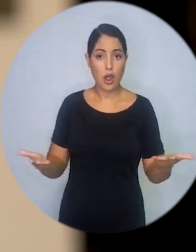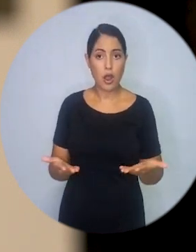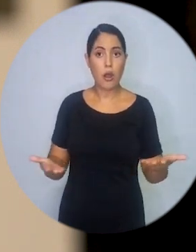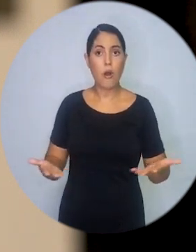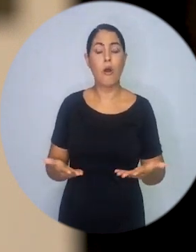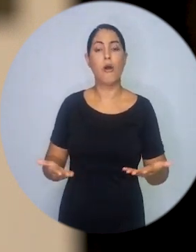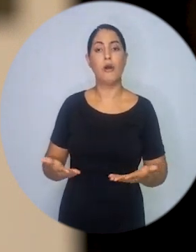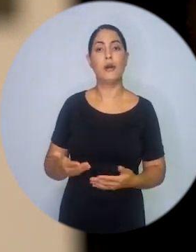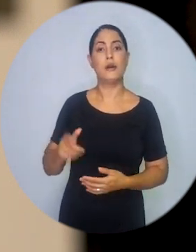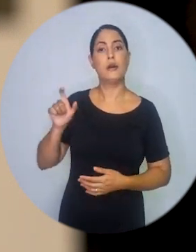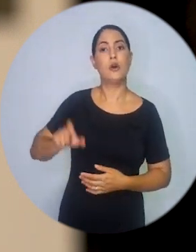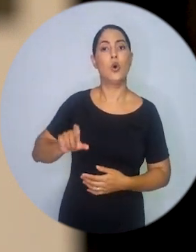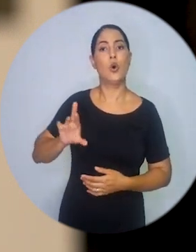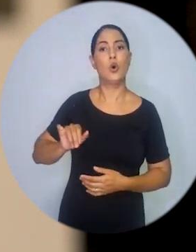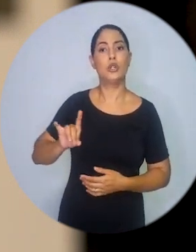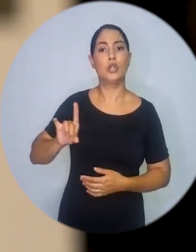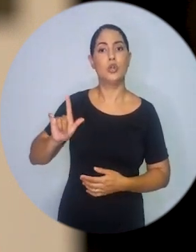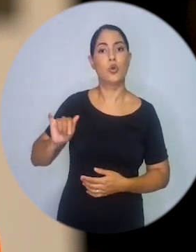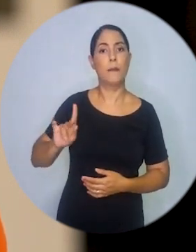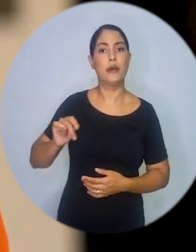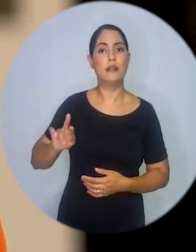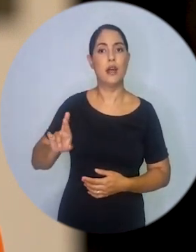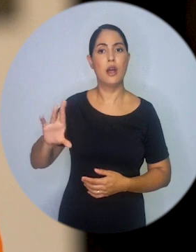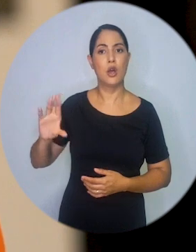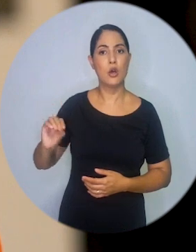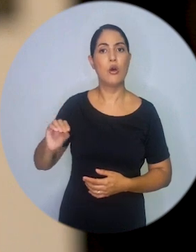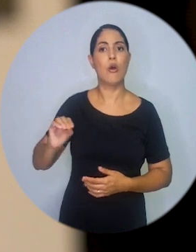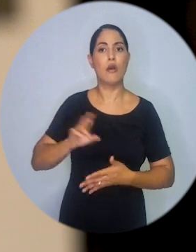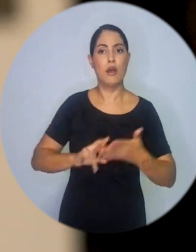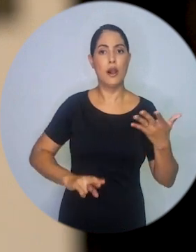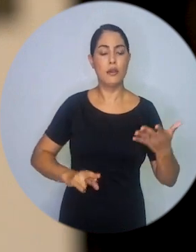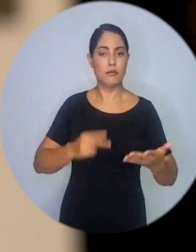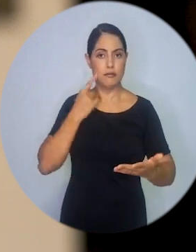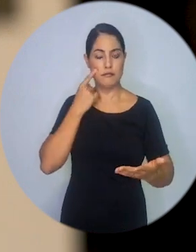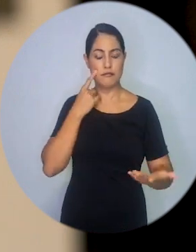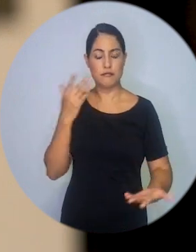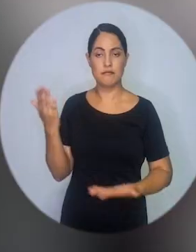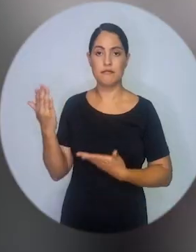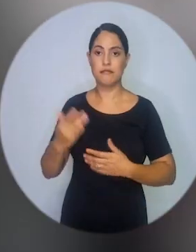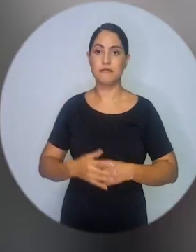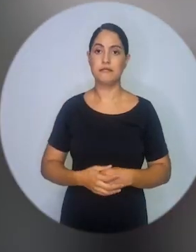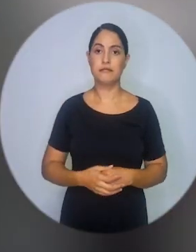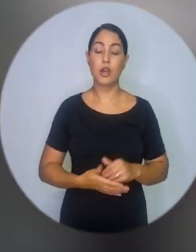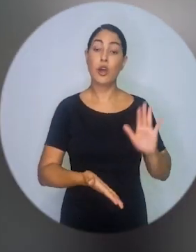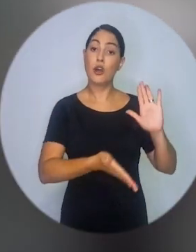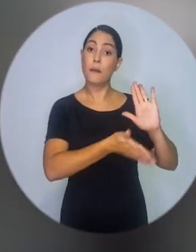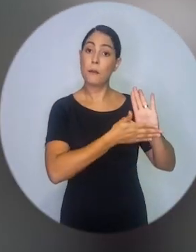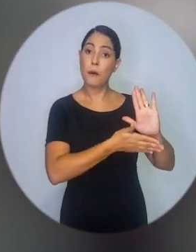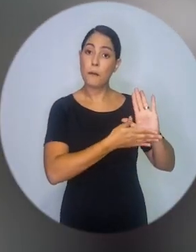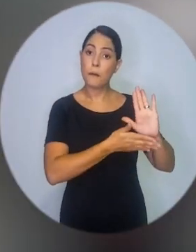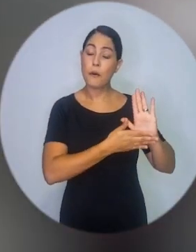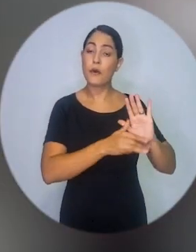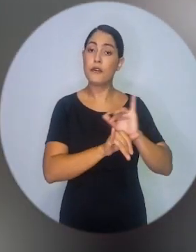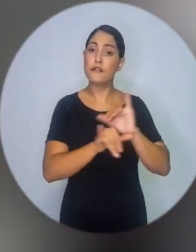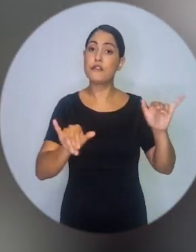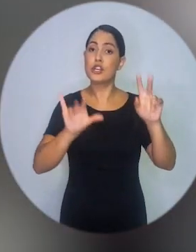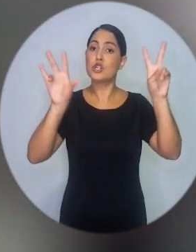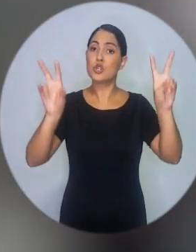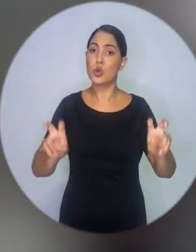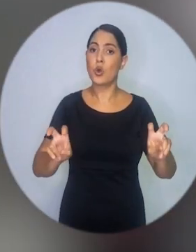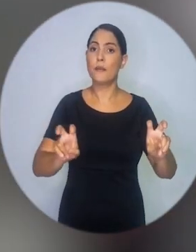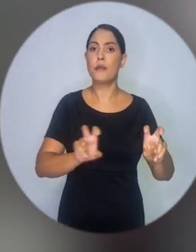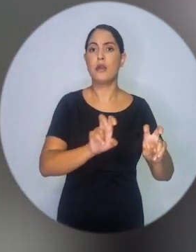da advocacia no CNMP, Rodrigo Badaró, foi o relator da proposta. Vamos ver. Da proposta de elaboração